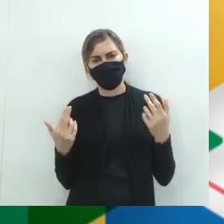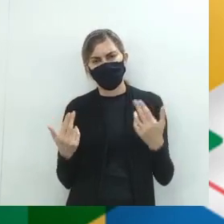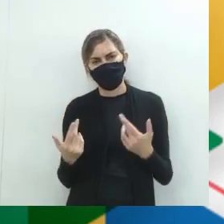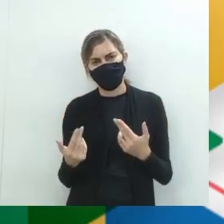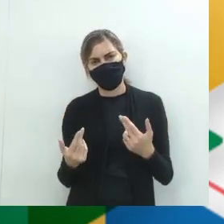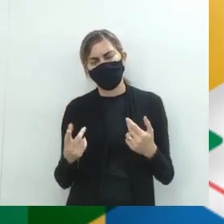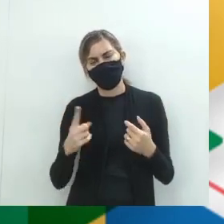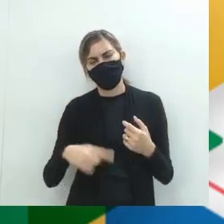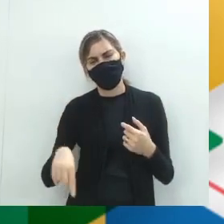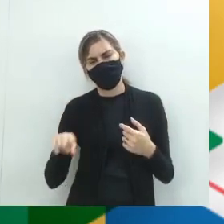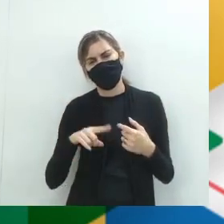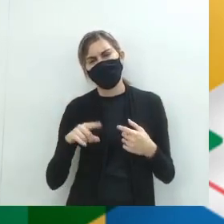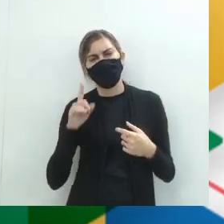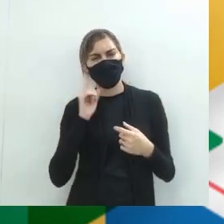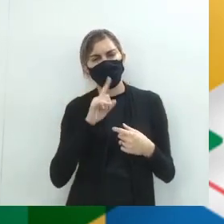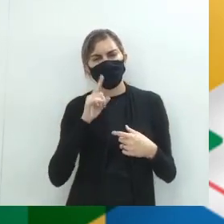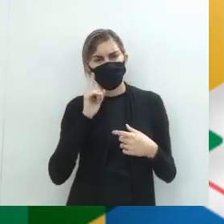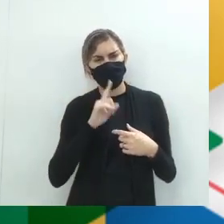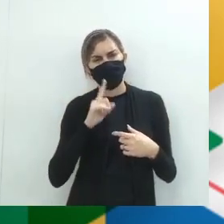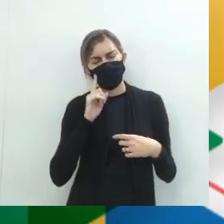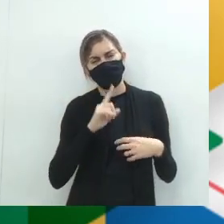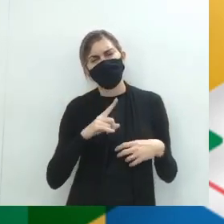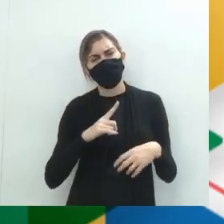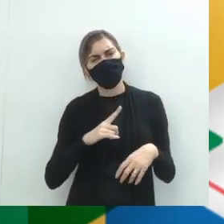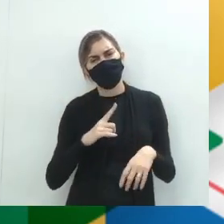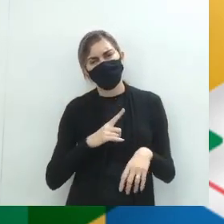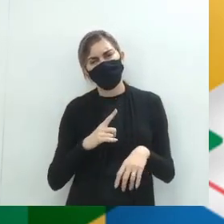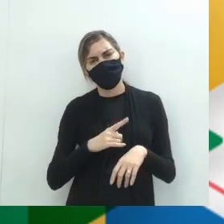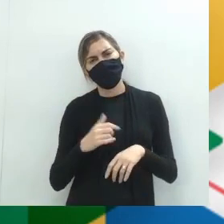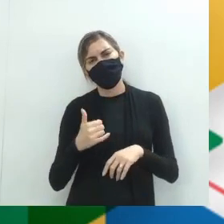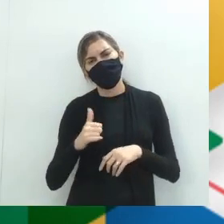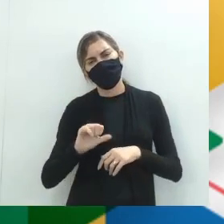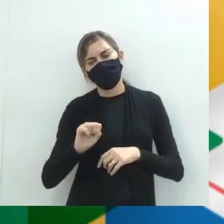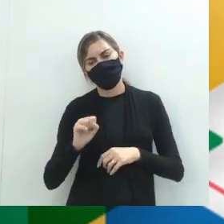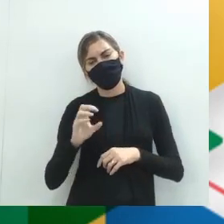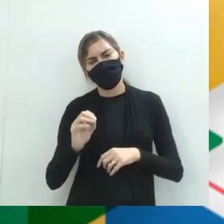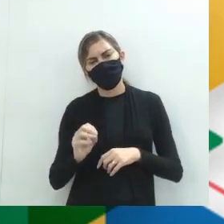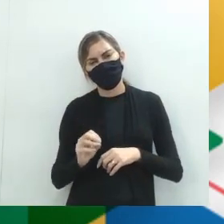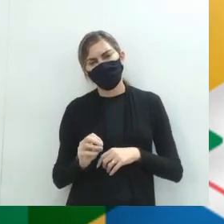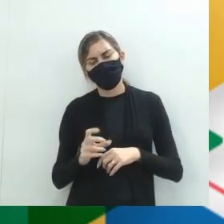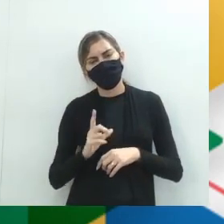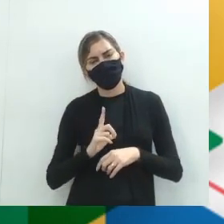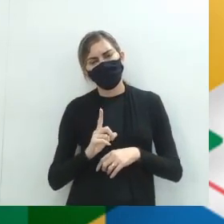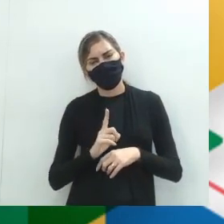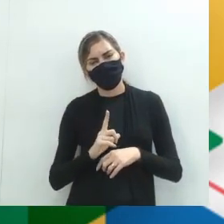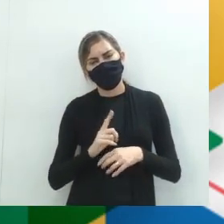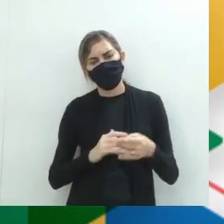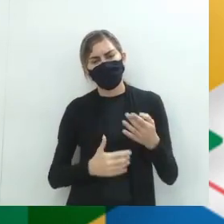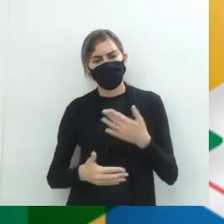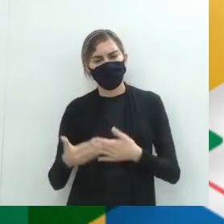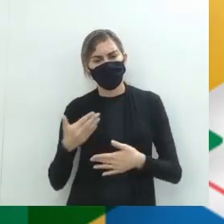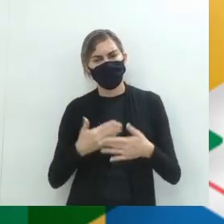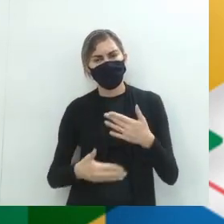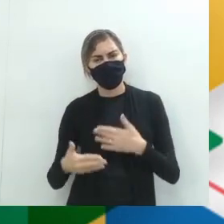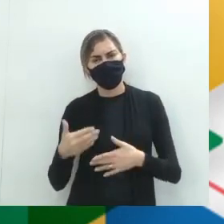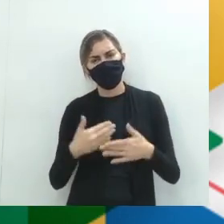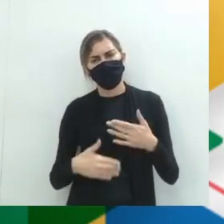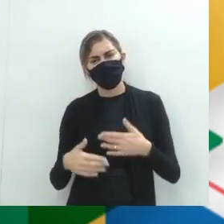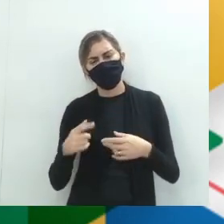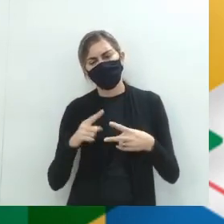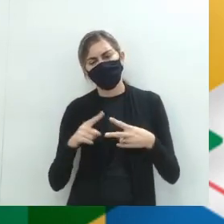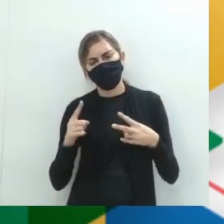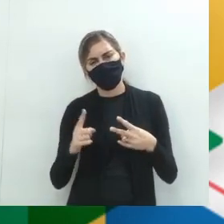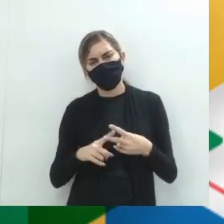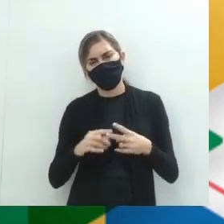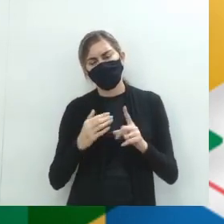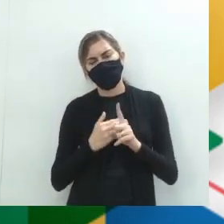iguais, na escala americana, meu povo, nós temos 180. Então existe uma relação entre essas